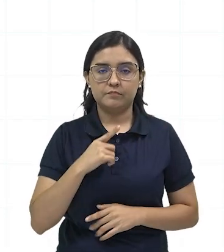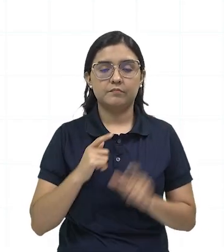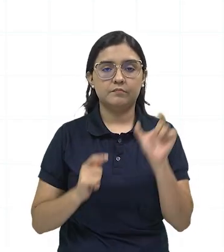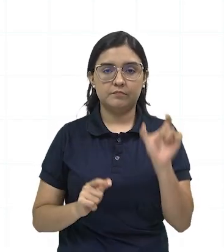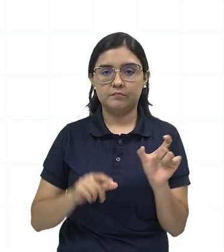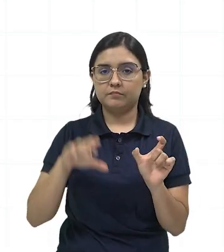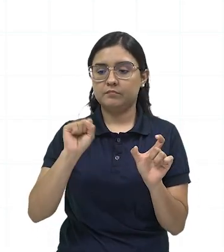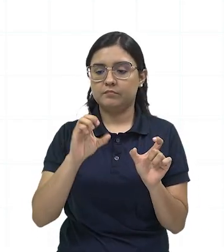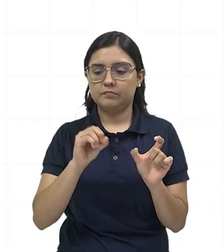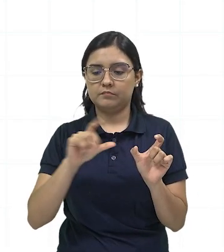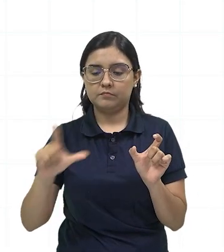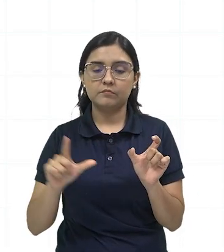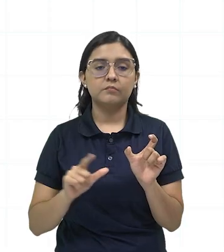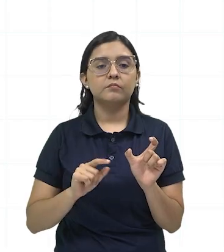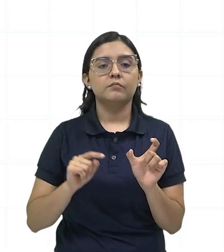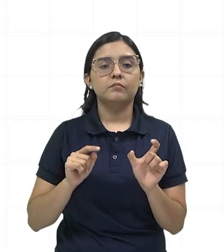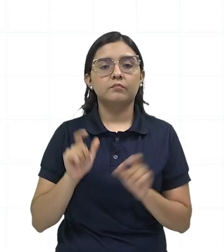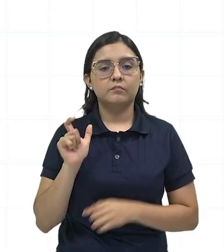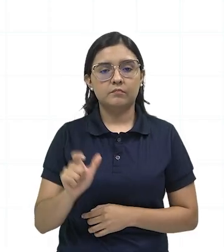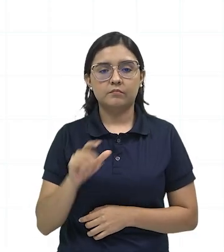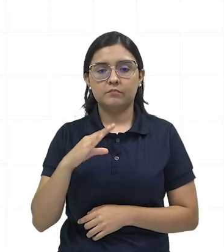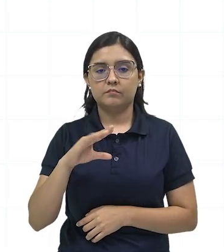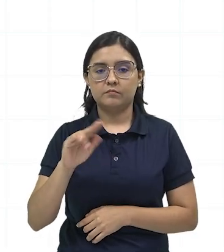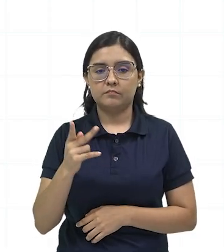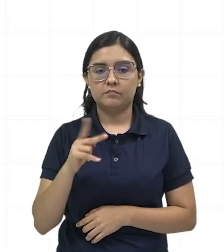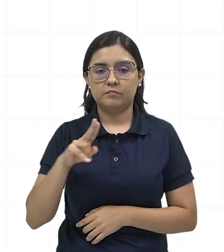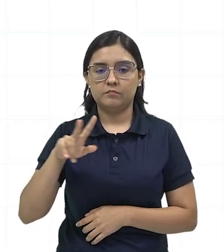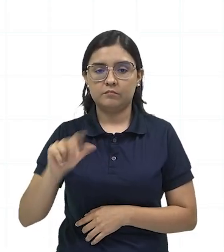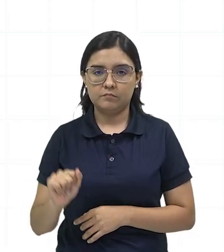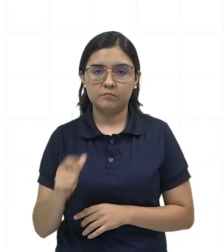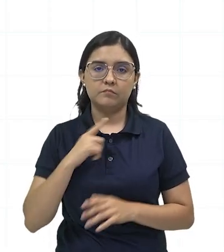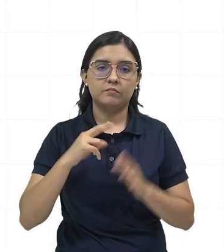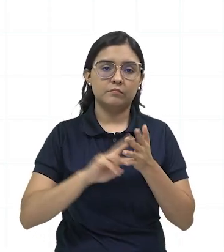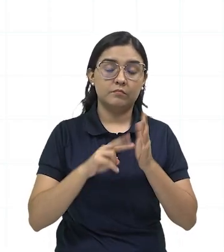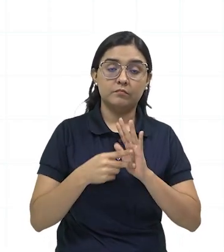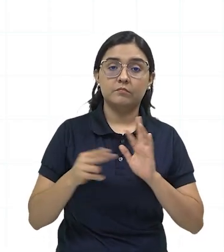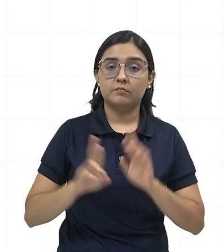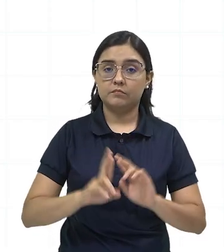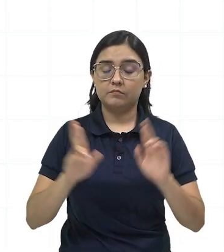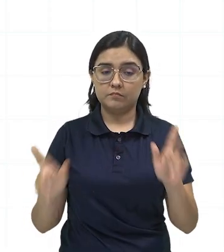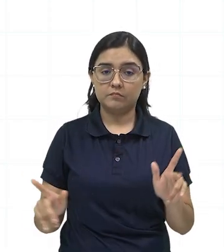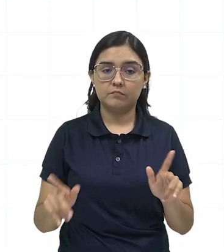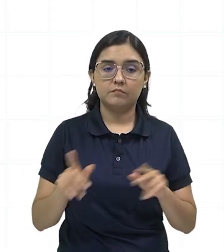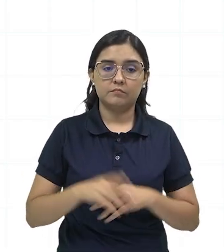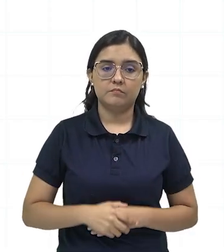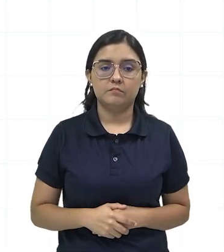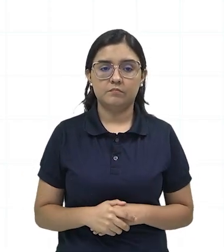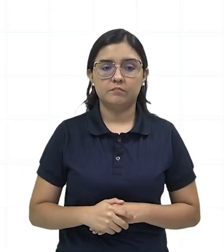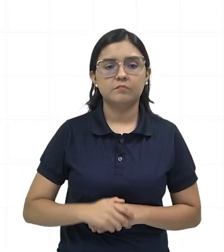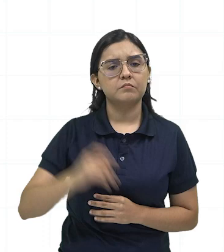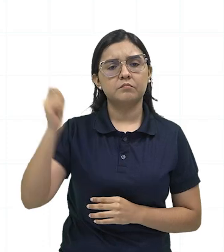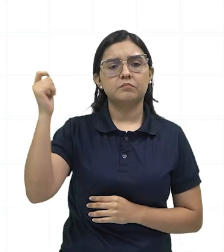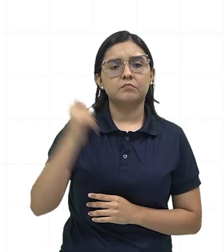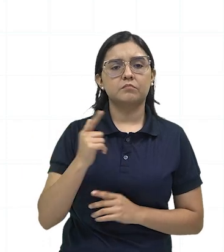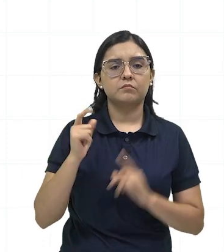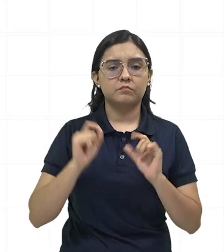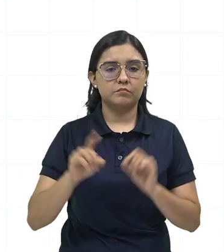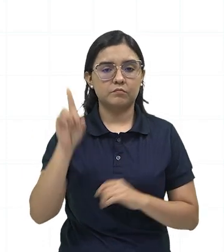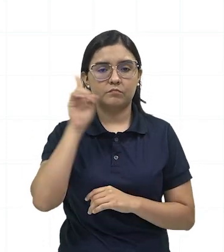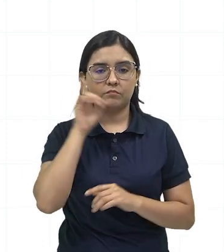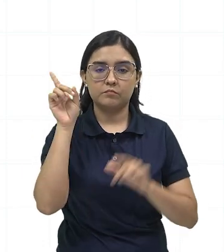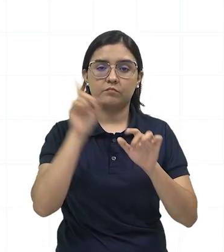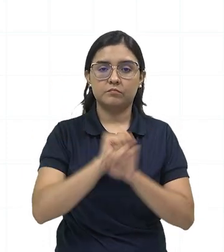sol e chuva. Observe que eles têm sentidos diferentes, não é? Sol significa o